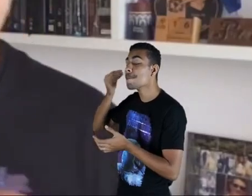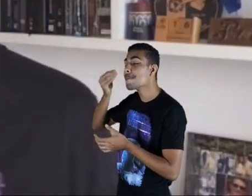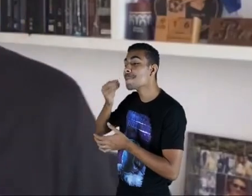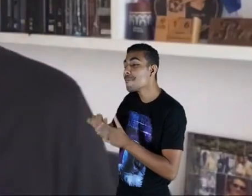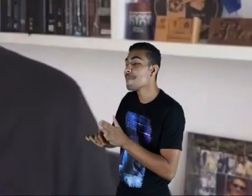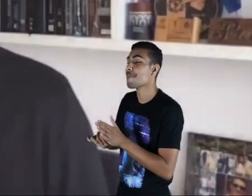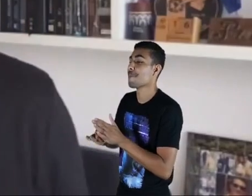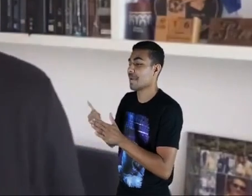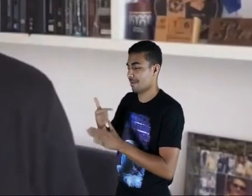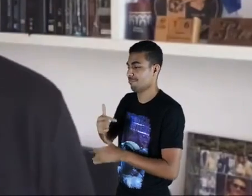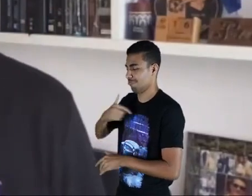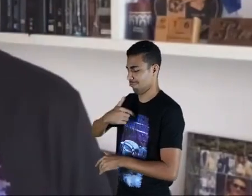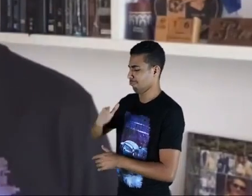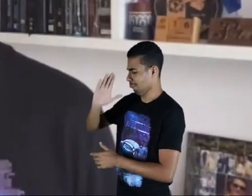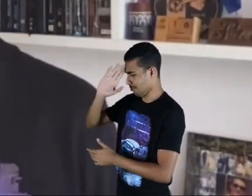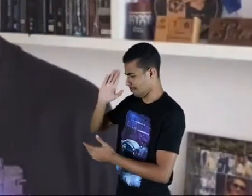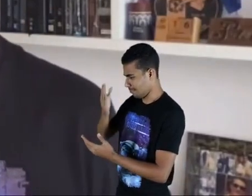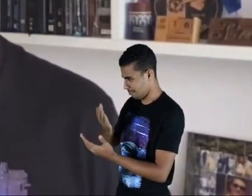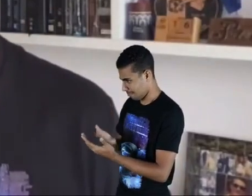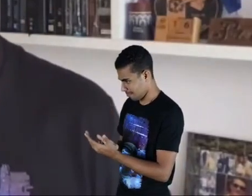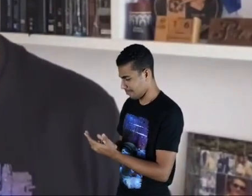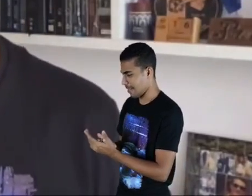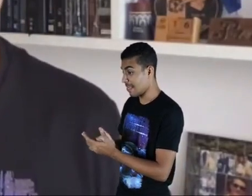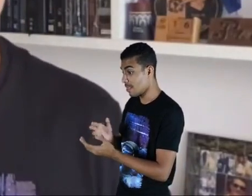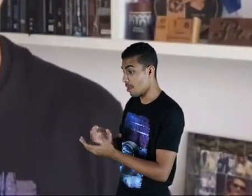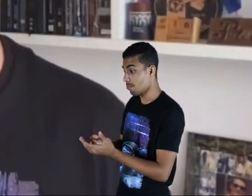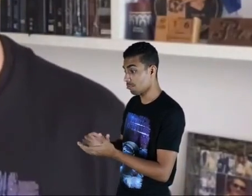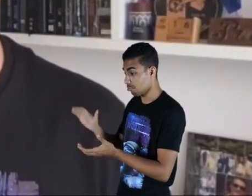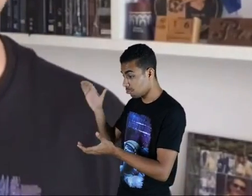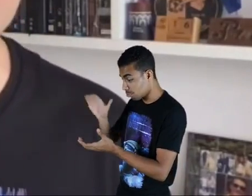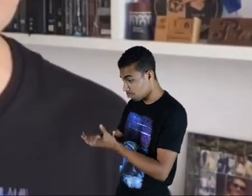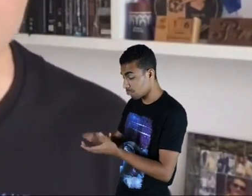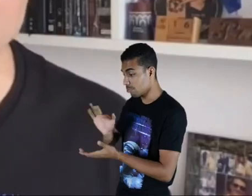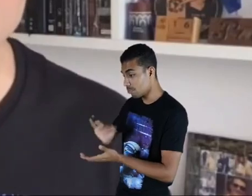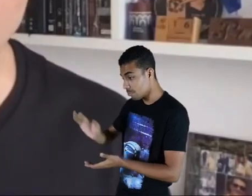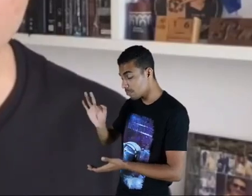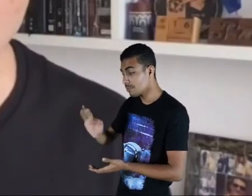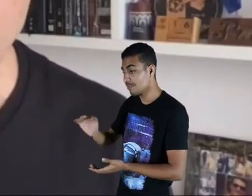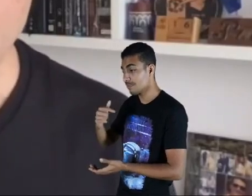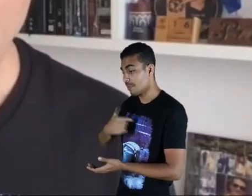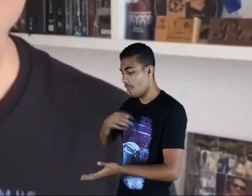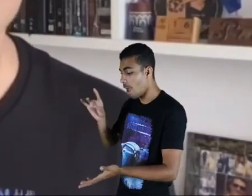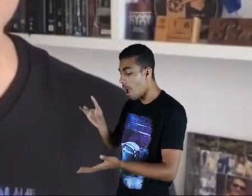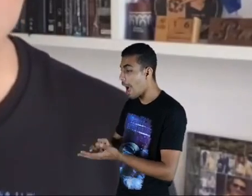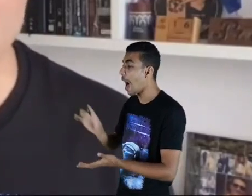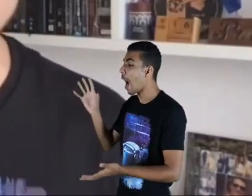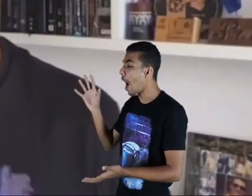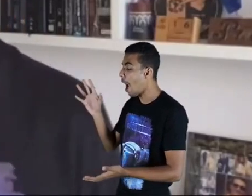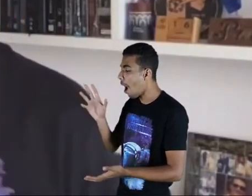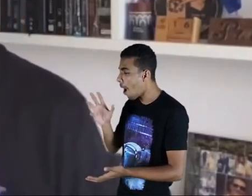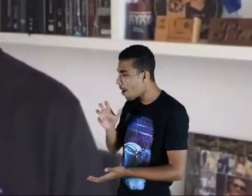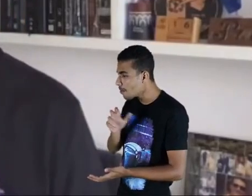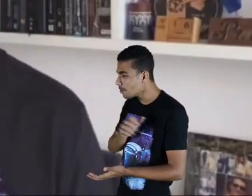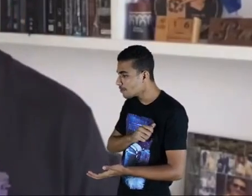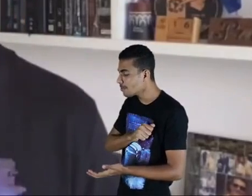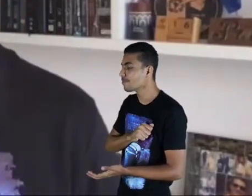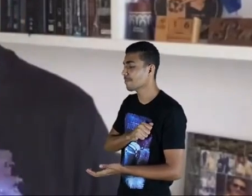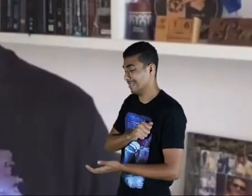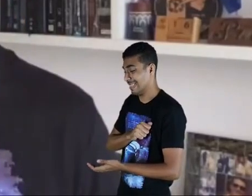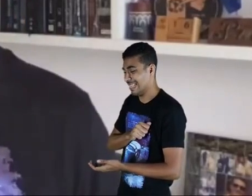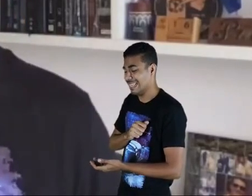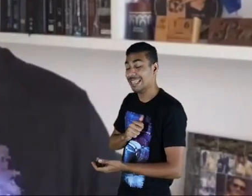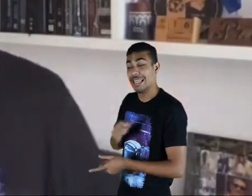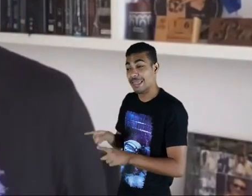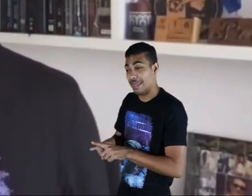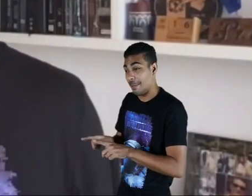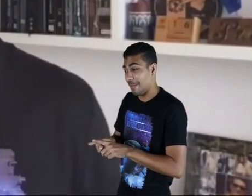eu acredito que dentro do casamento, com alguém que eu realmente amo, com alguém que eu tenha